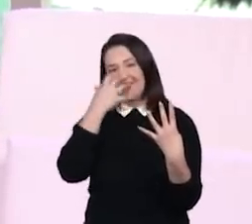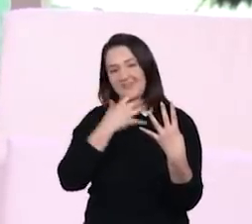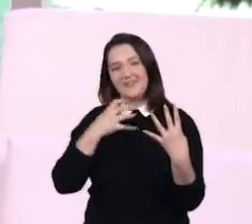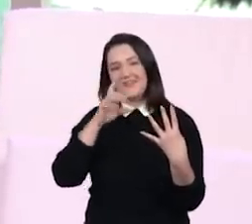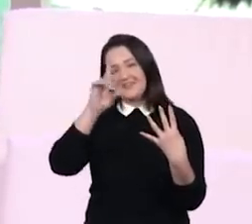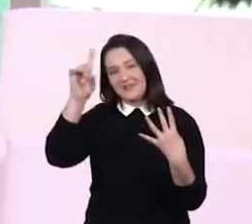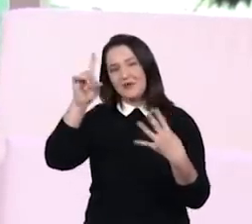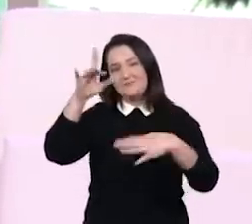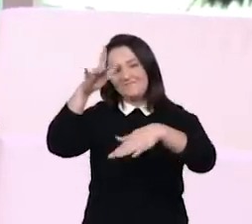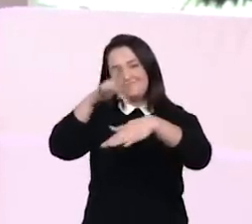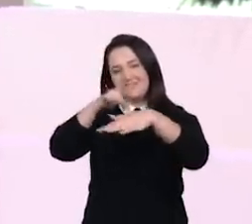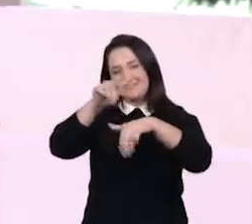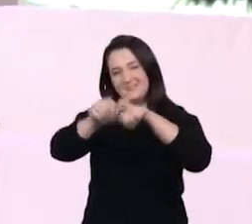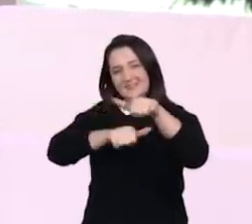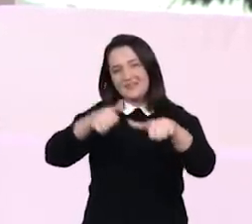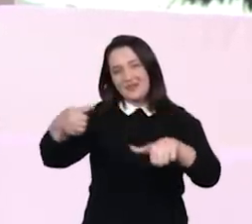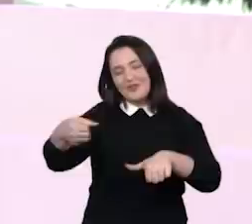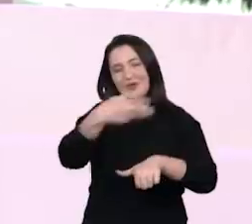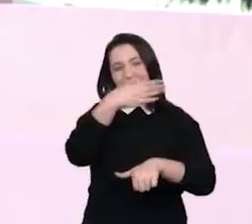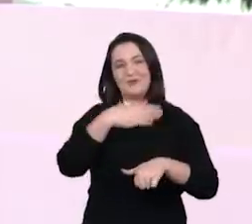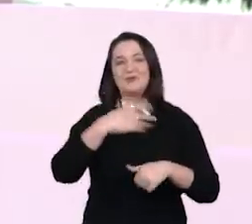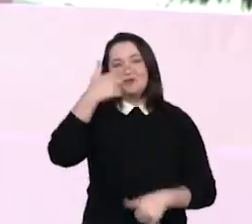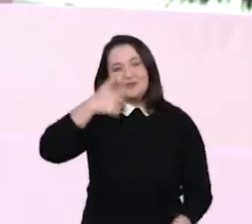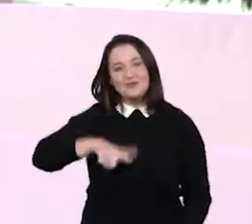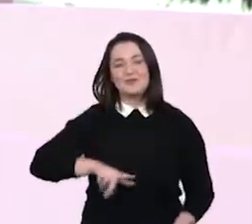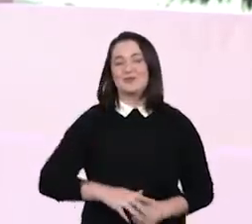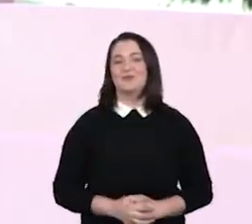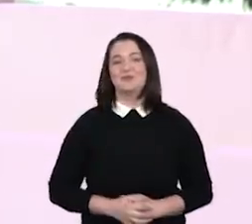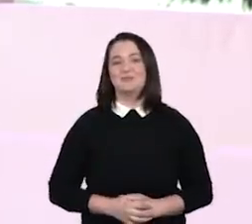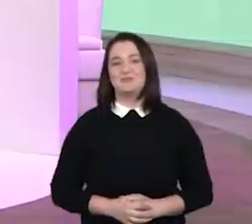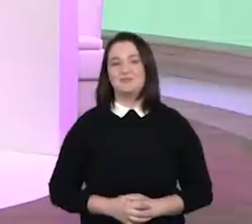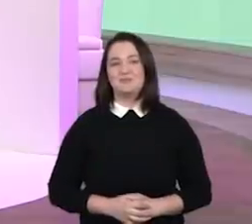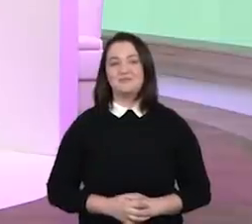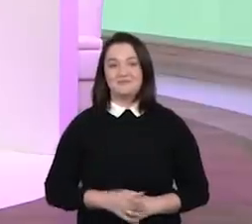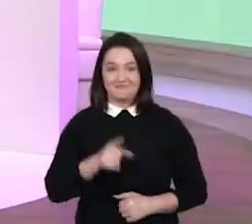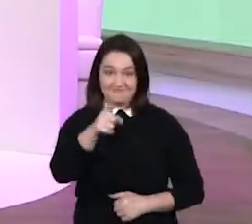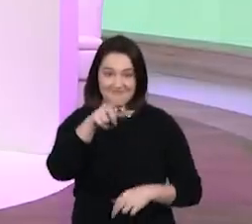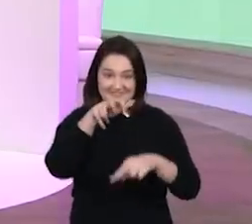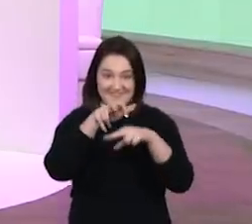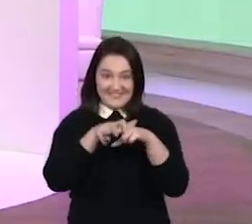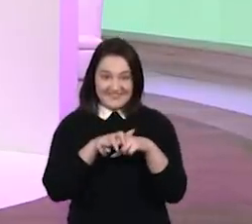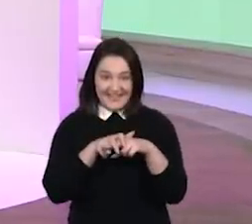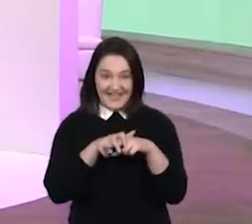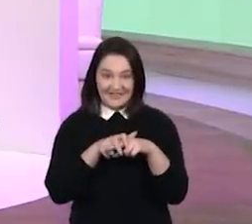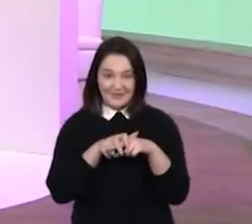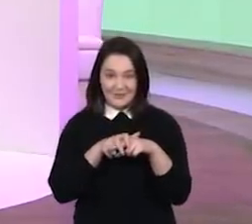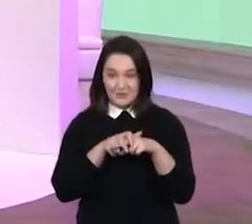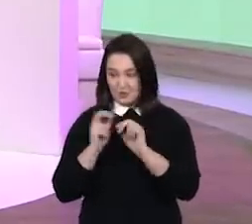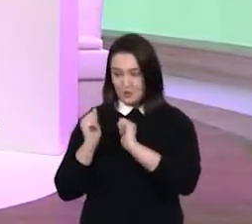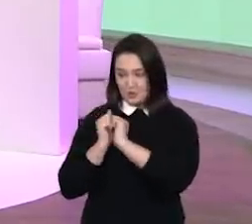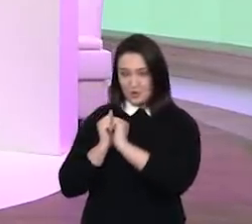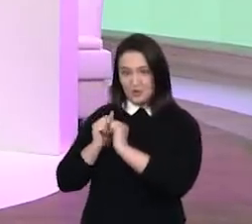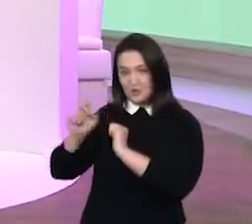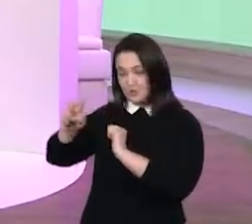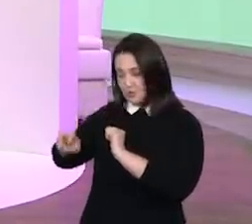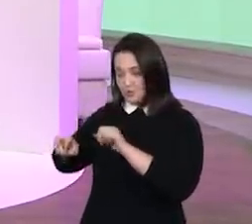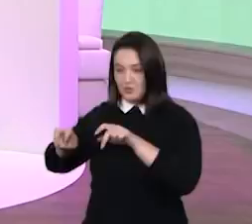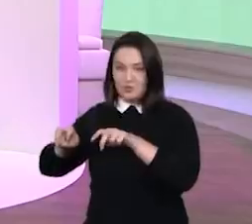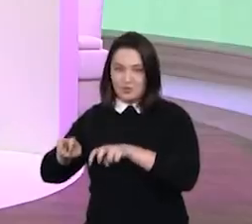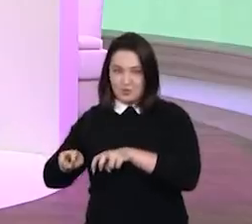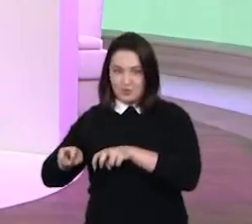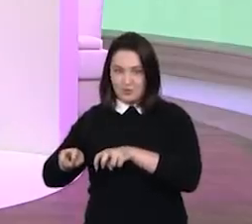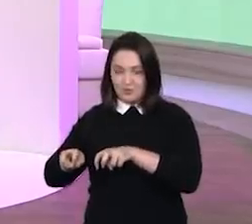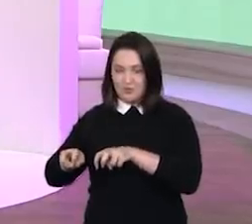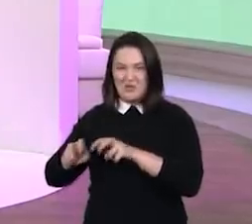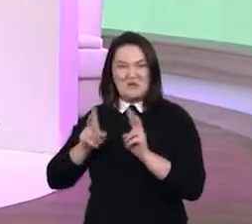tudo novo, de novo, eu quero que você aí, ó, se estiver sentado com a sua esposa ou com o seu